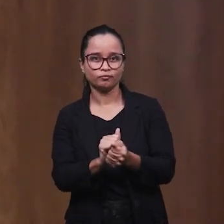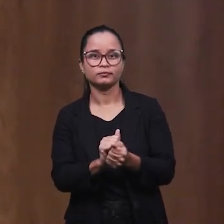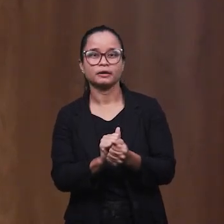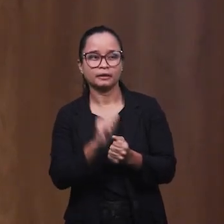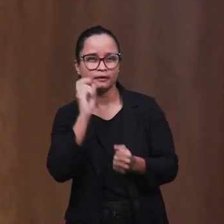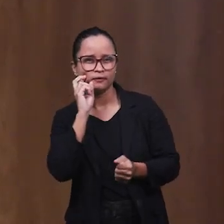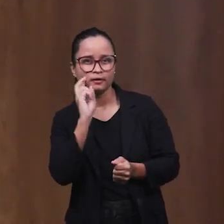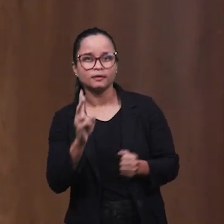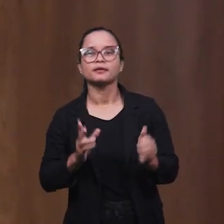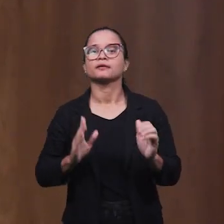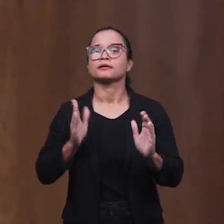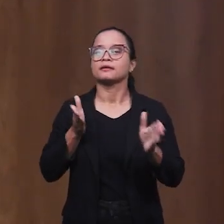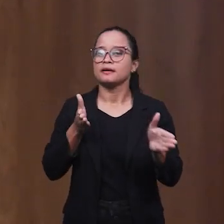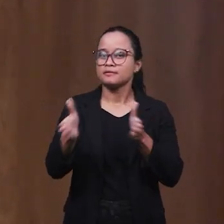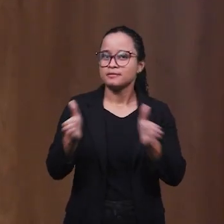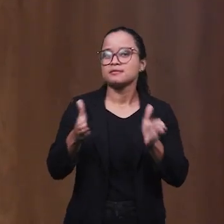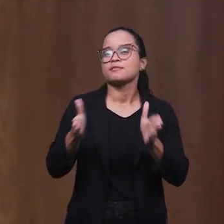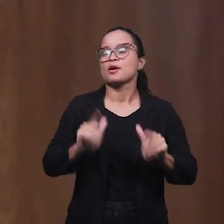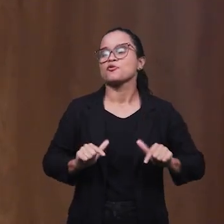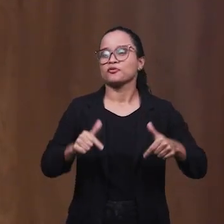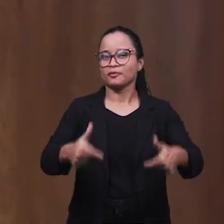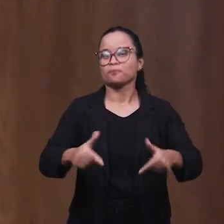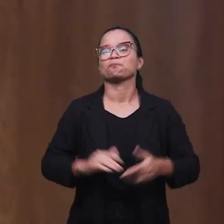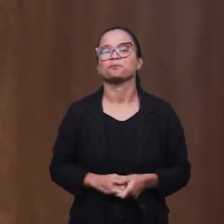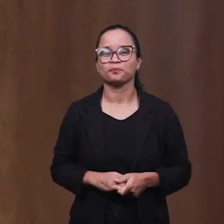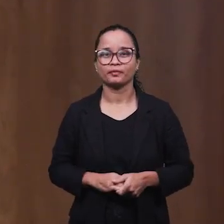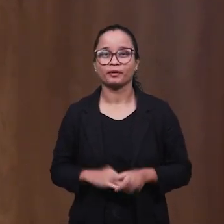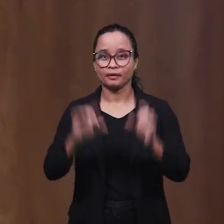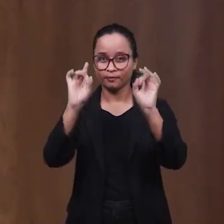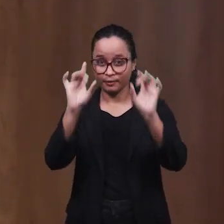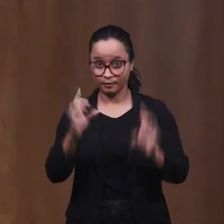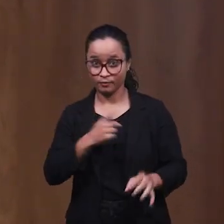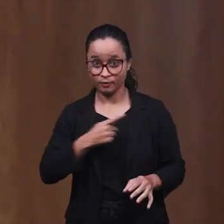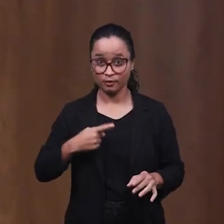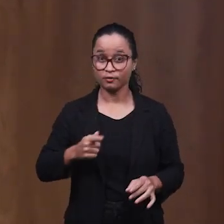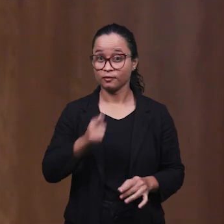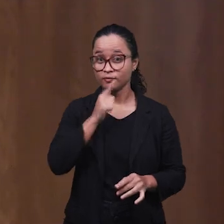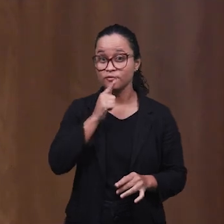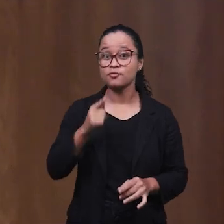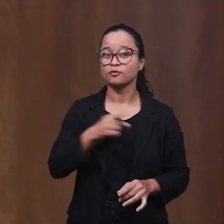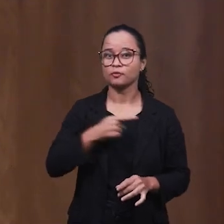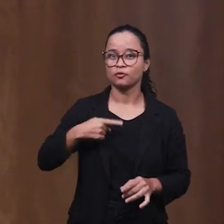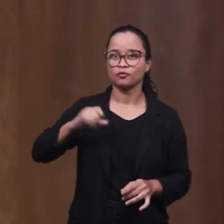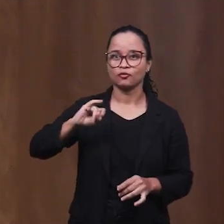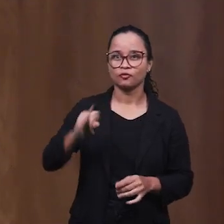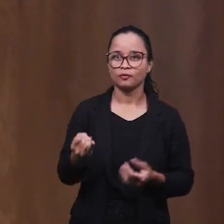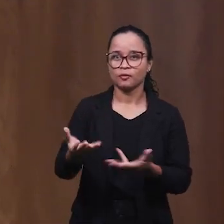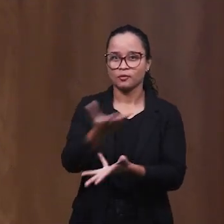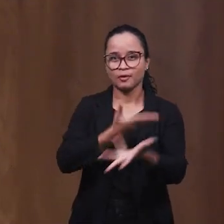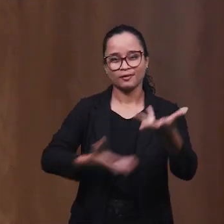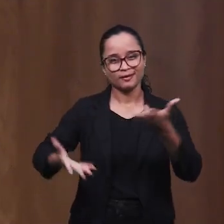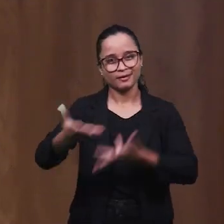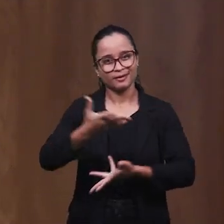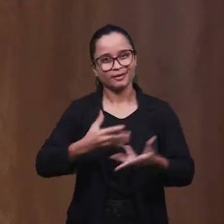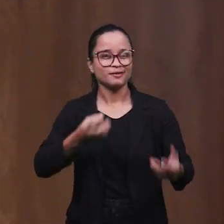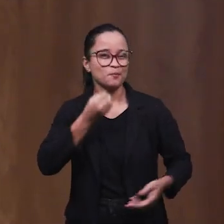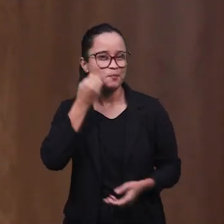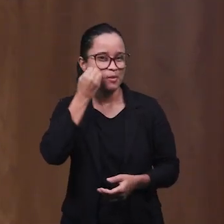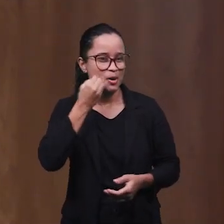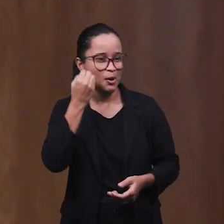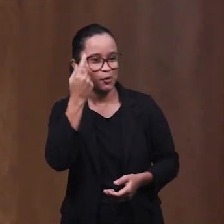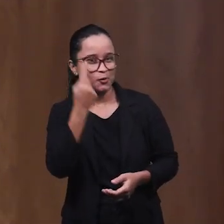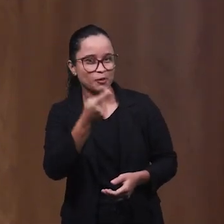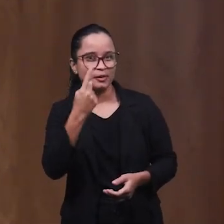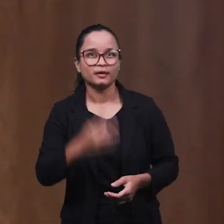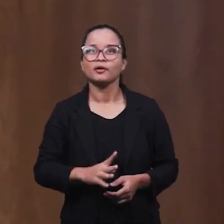programa Acessibilidade em Ação, e especialmente ao pastor Gilson, ao pastor João, por compartilharem suas